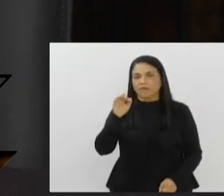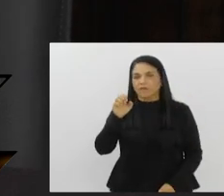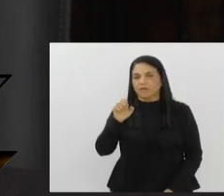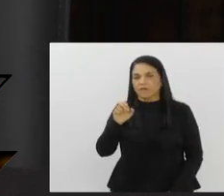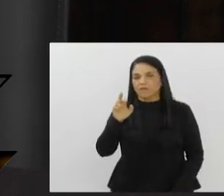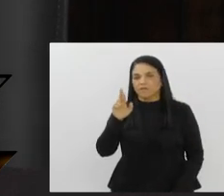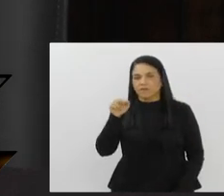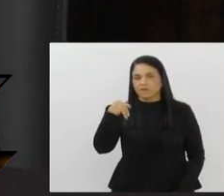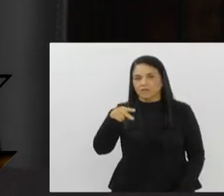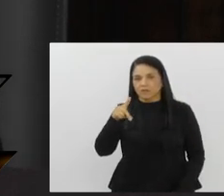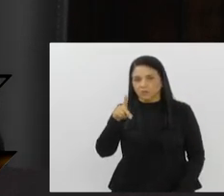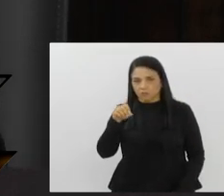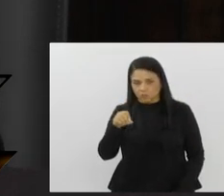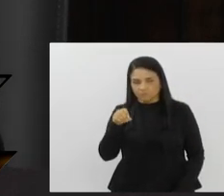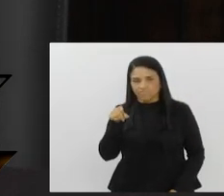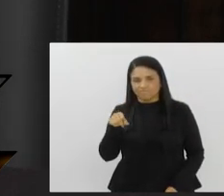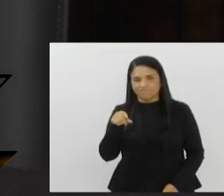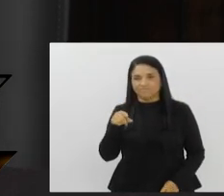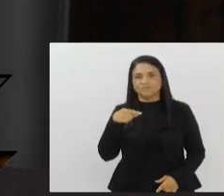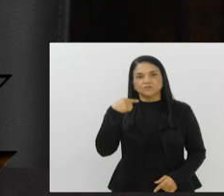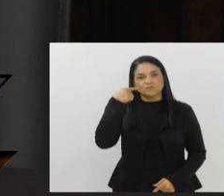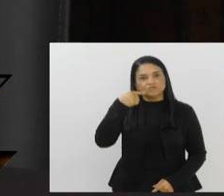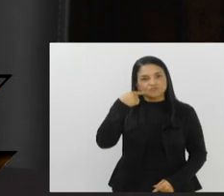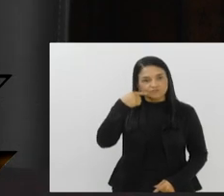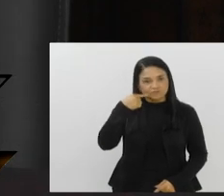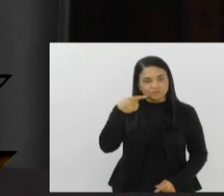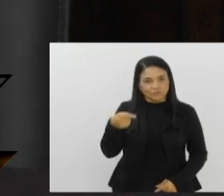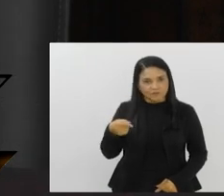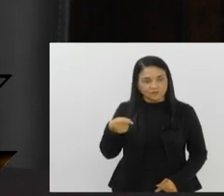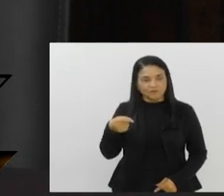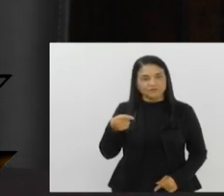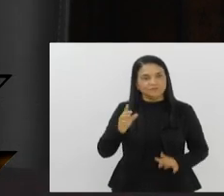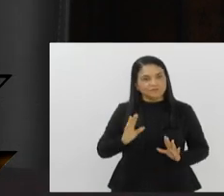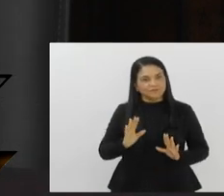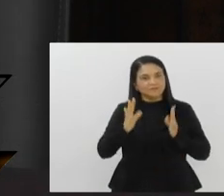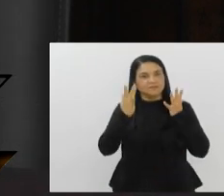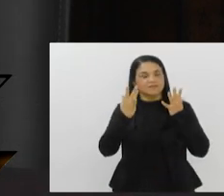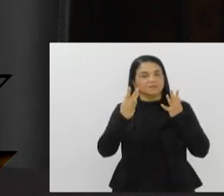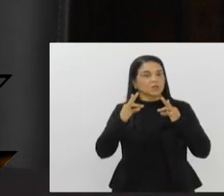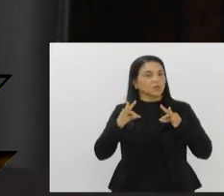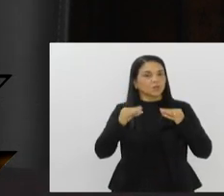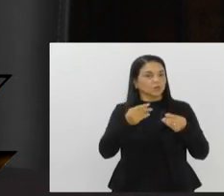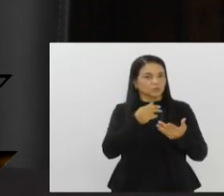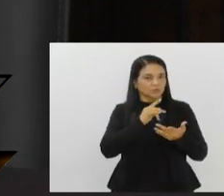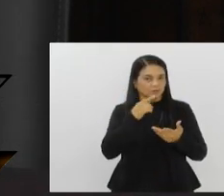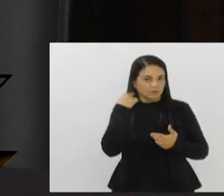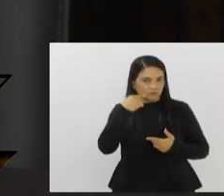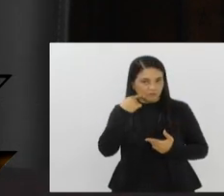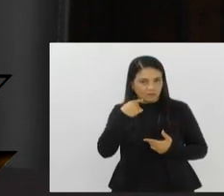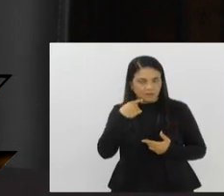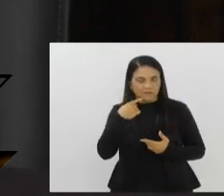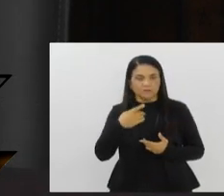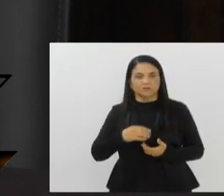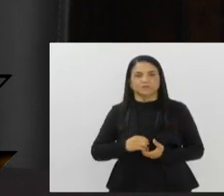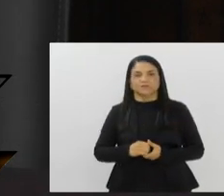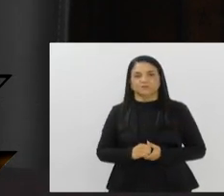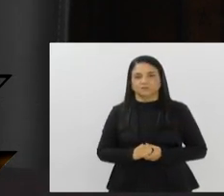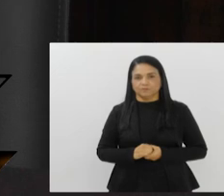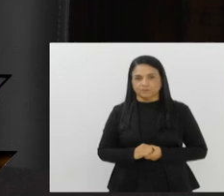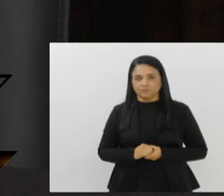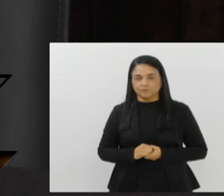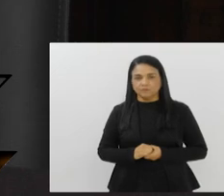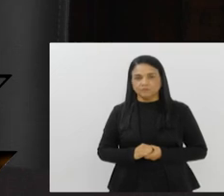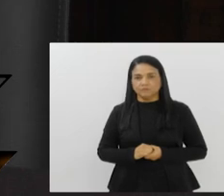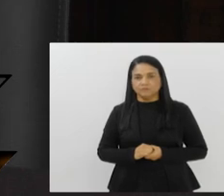no mês da advocacia esse mês n celebramos os advogados advocaci advogadas advogados e e nada